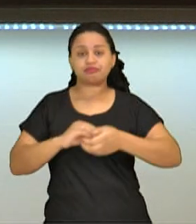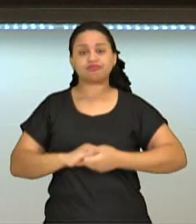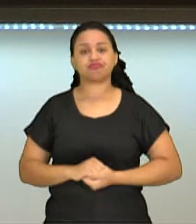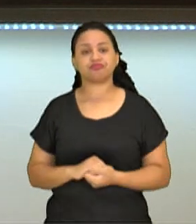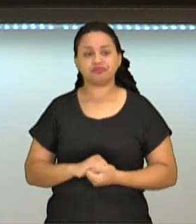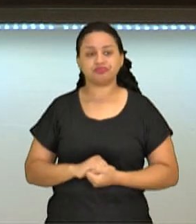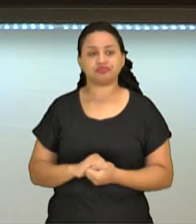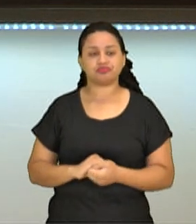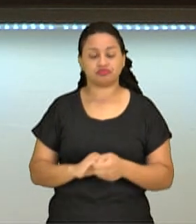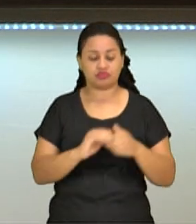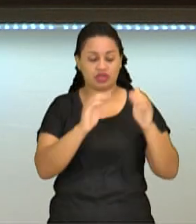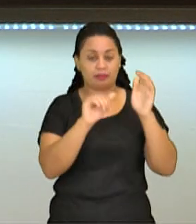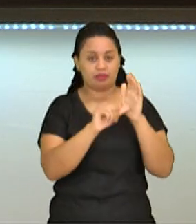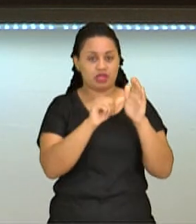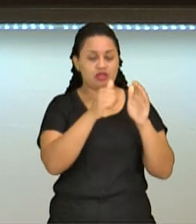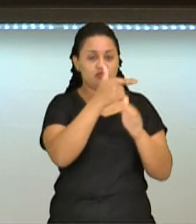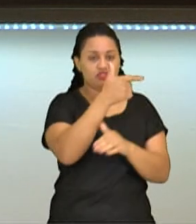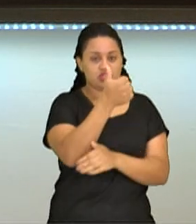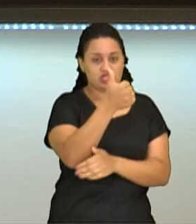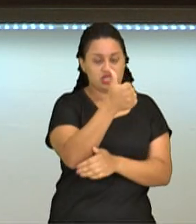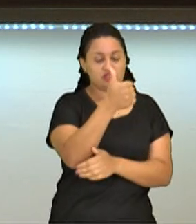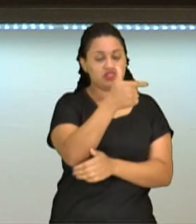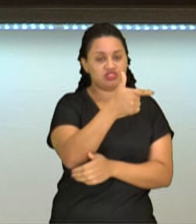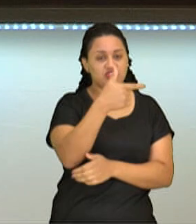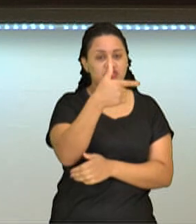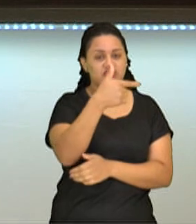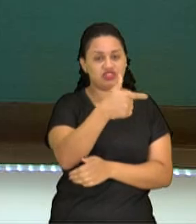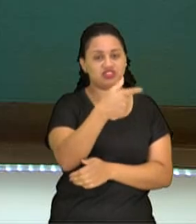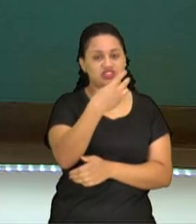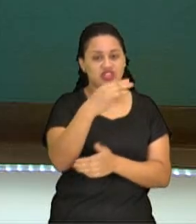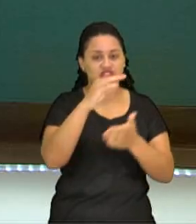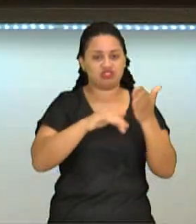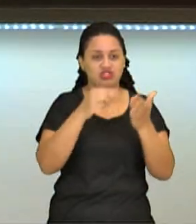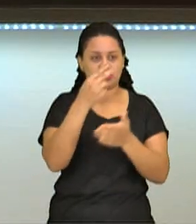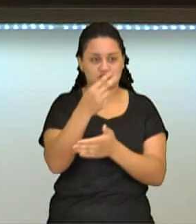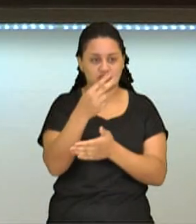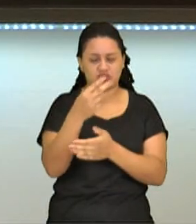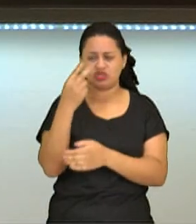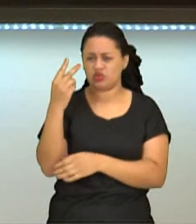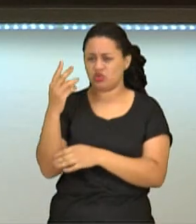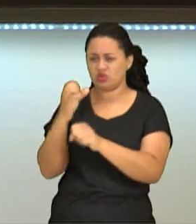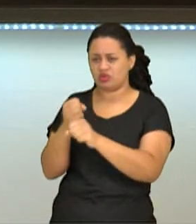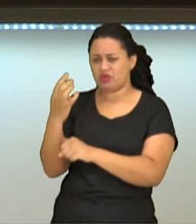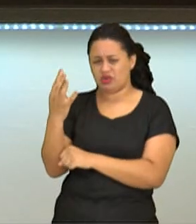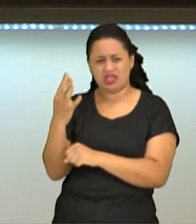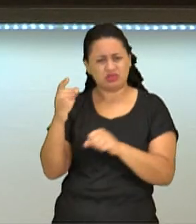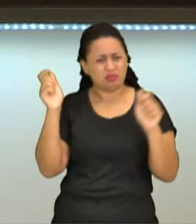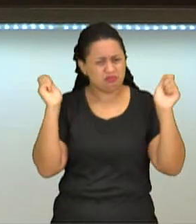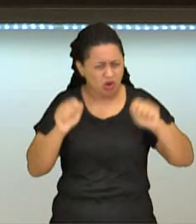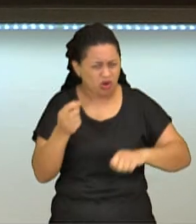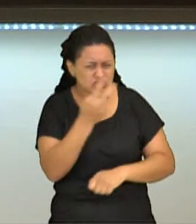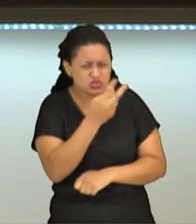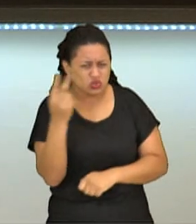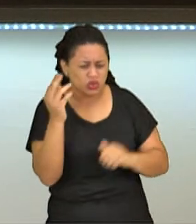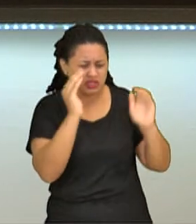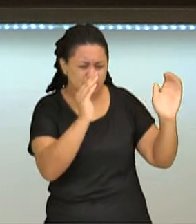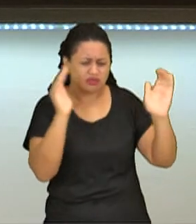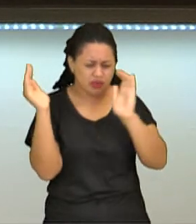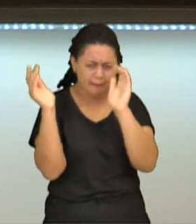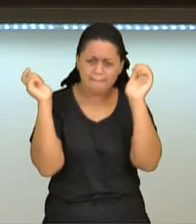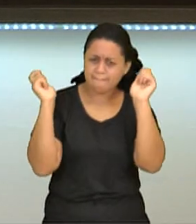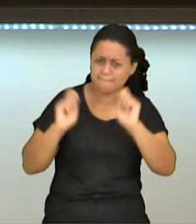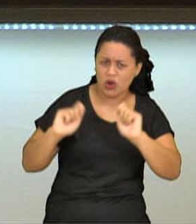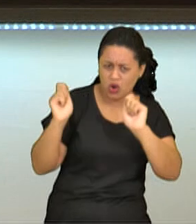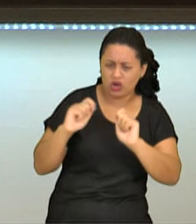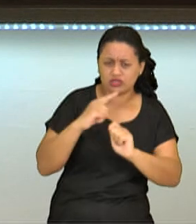Ó, testei aqui o 23 menos 2 e o 2 mais 4. Mas, prof, pode ter mais de dois parênteses, dois conjuntinhos de